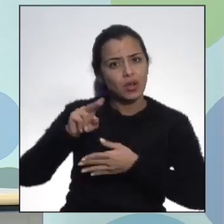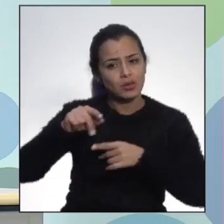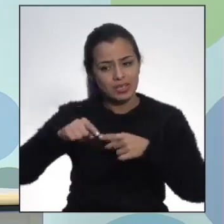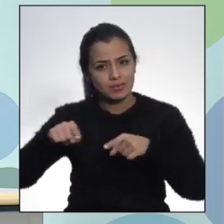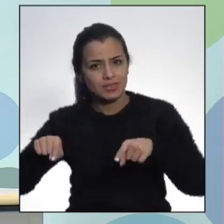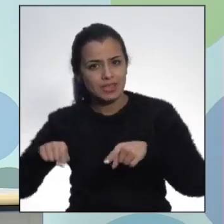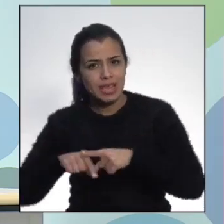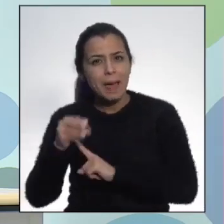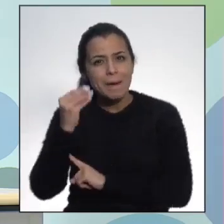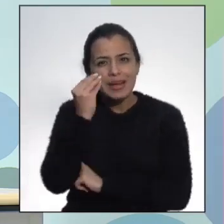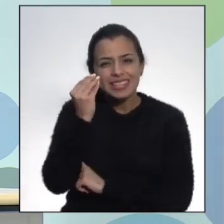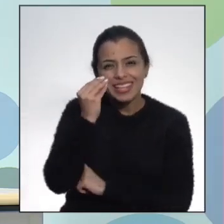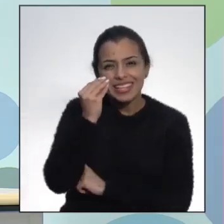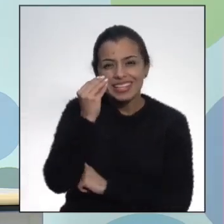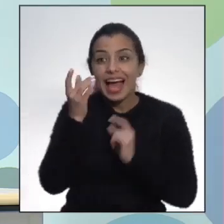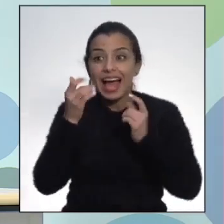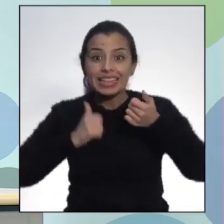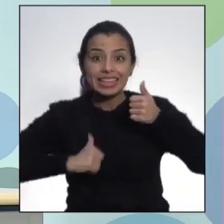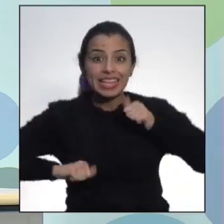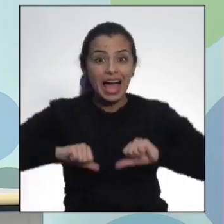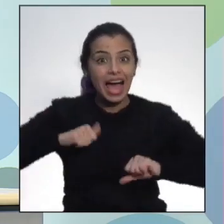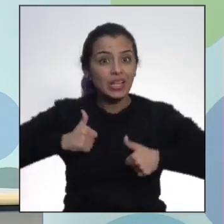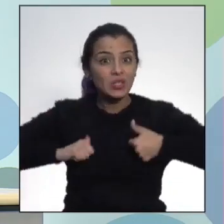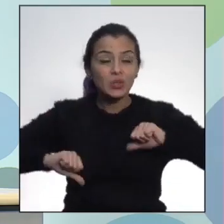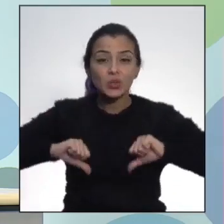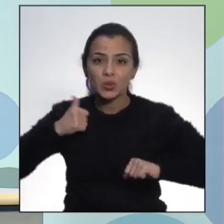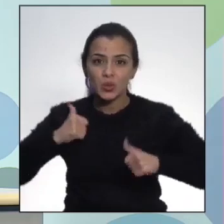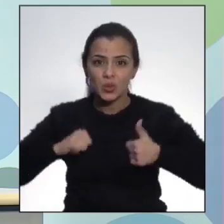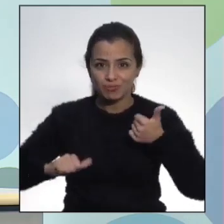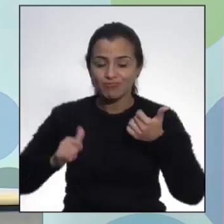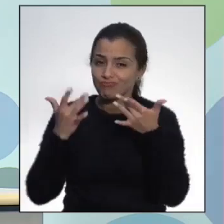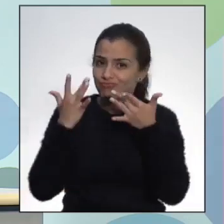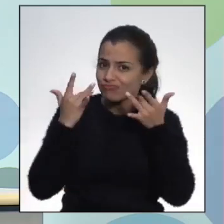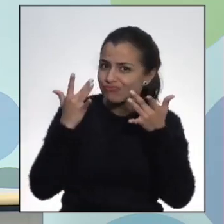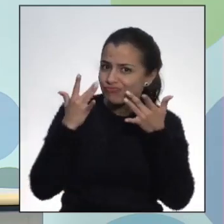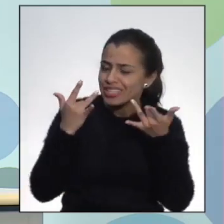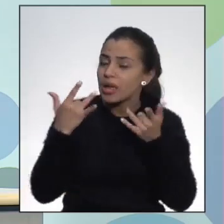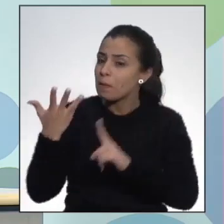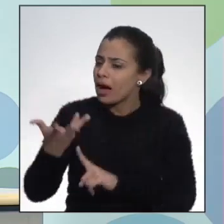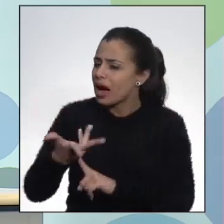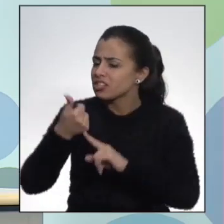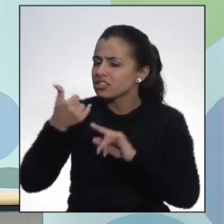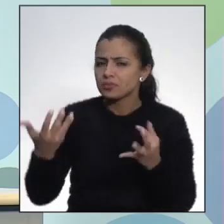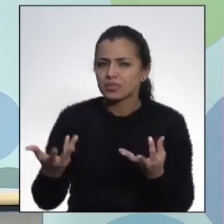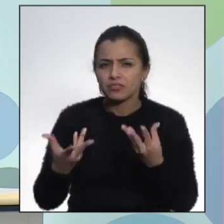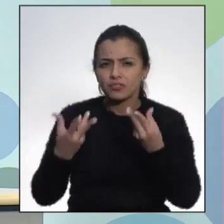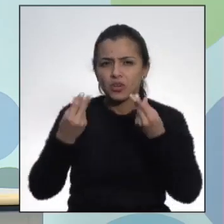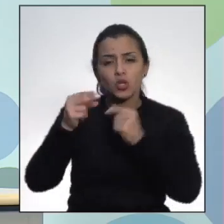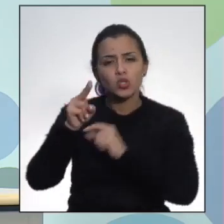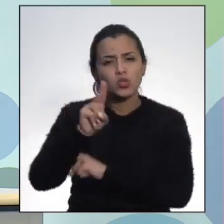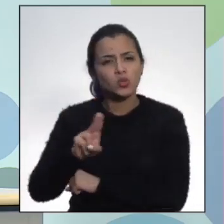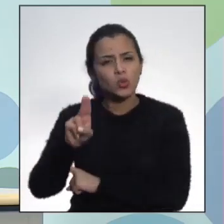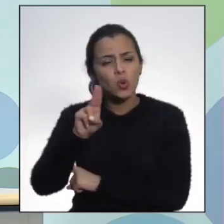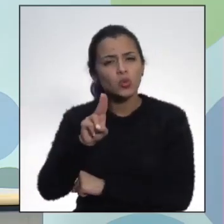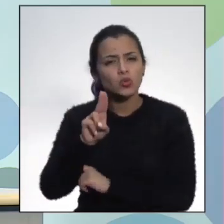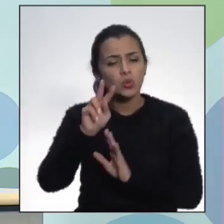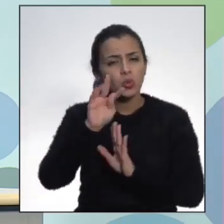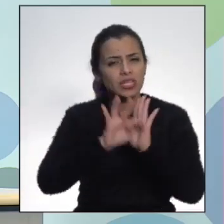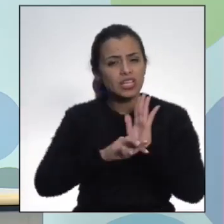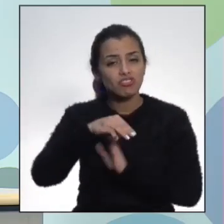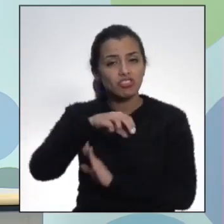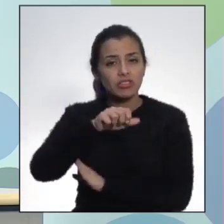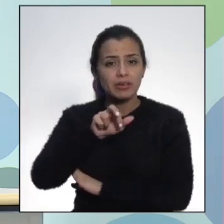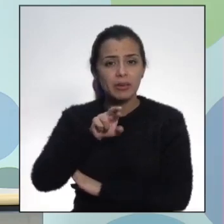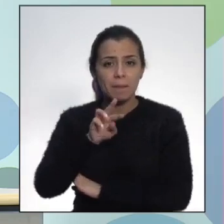retomar cenas, fazer cenas, atuar é uma arte muito bacana. Use o texto do Martins Pena. Pena, né? Para você